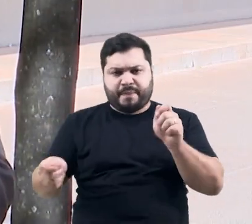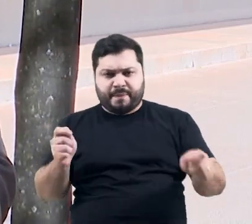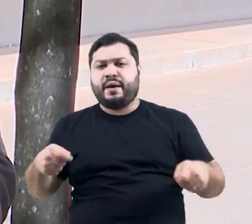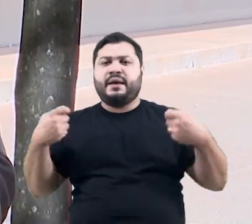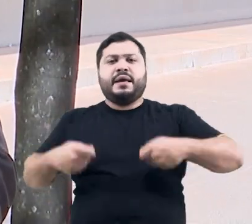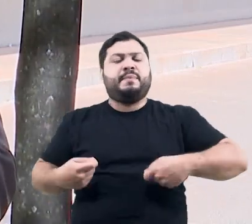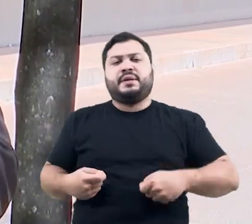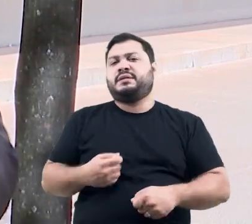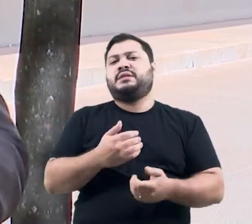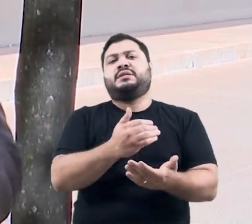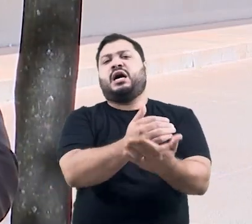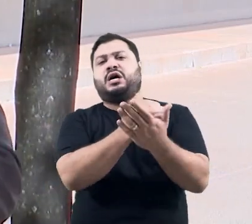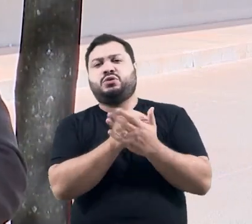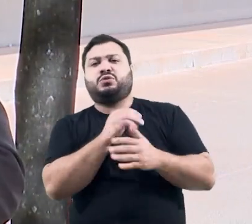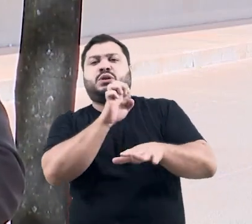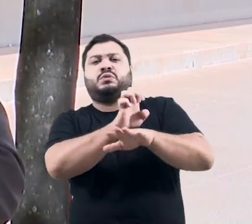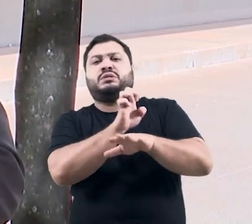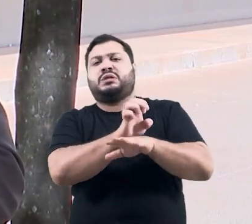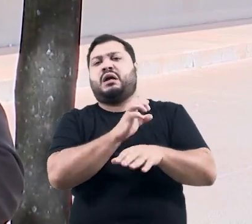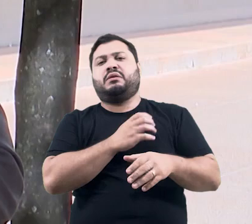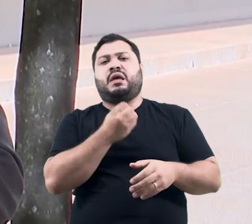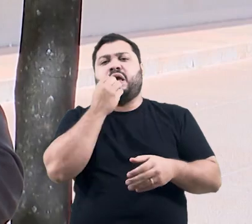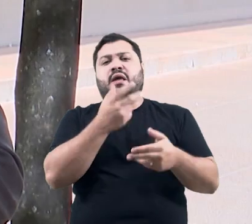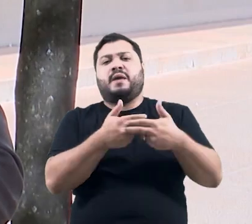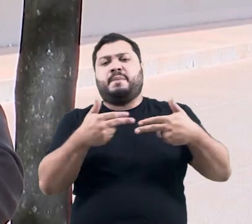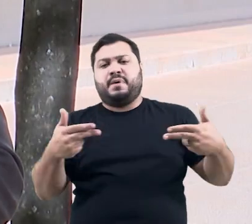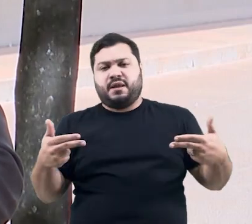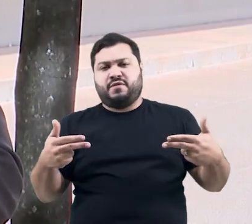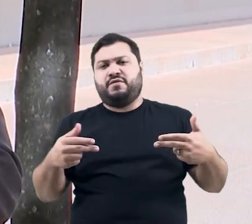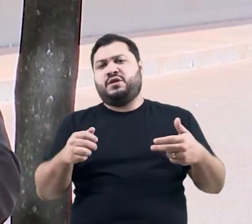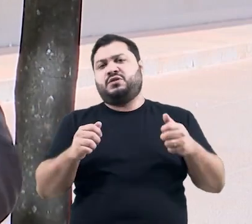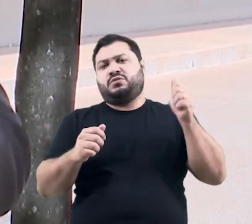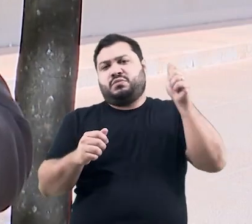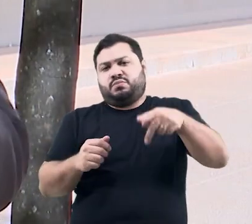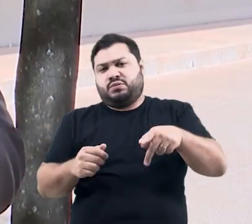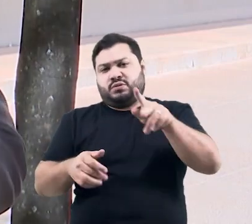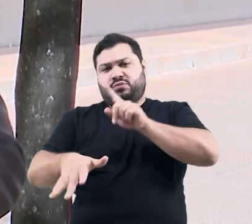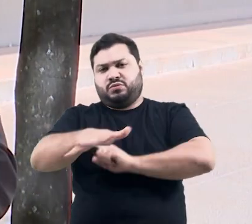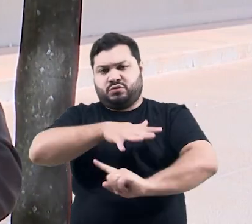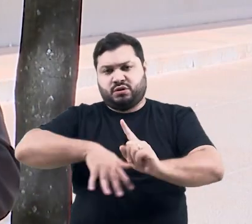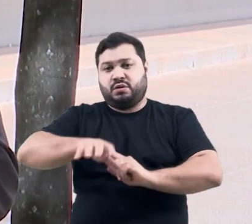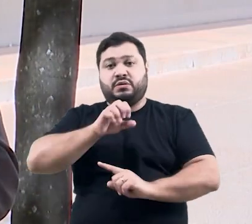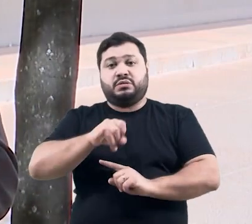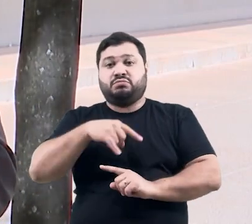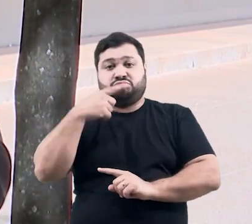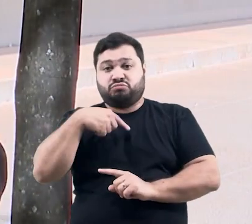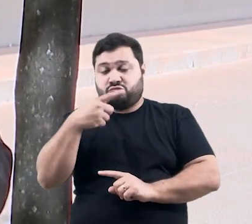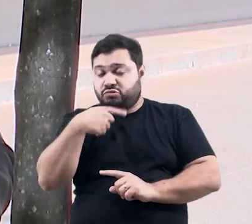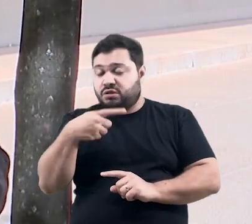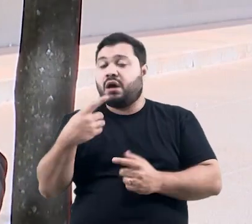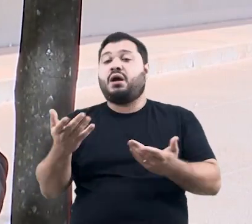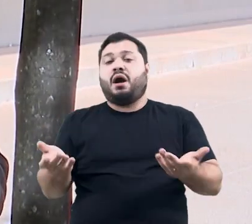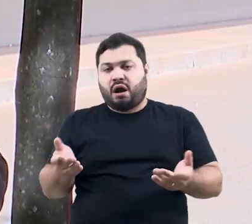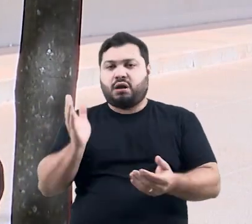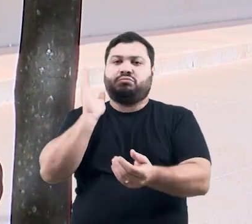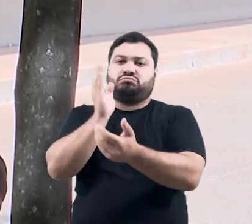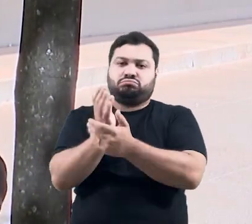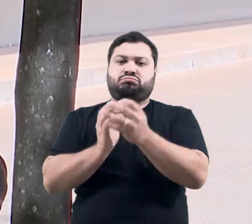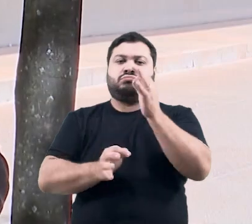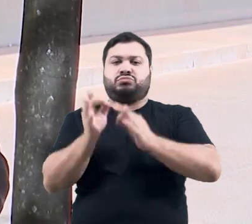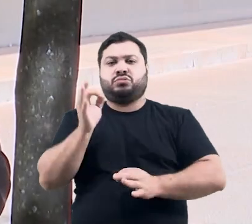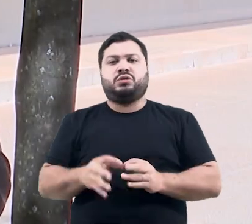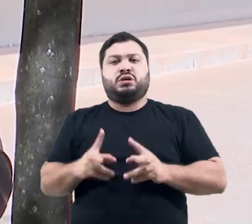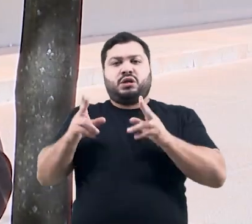sustentar dignamente e precisa buscar a ajuda do Estado por meio de benefícios da Previdência Social, por exemplo. E quando não consegue,